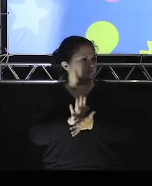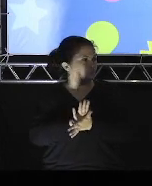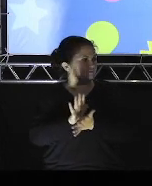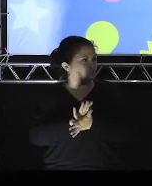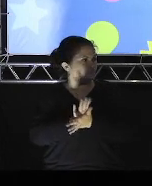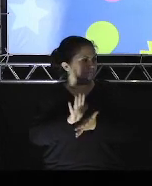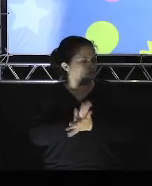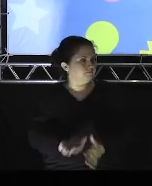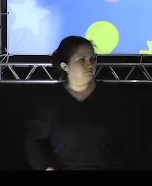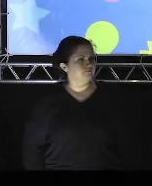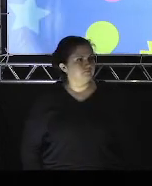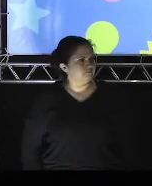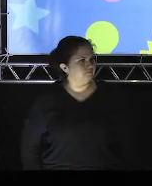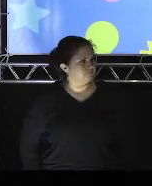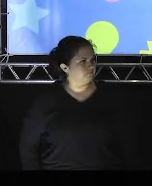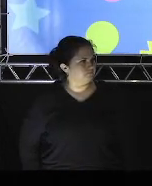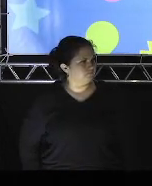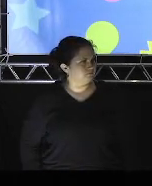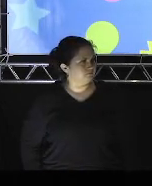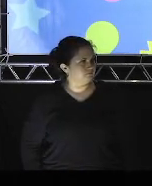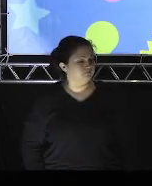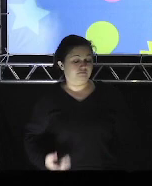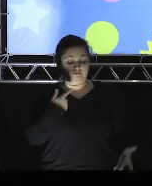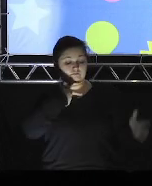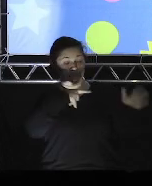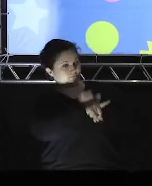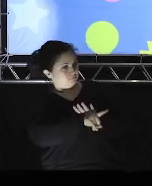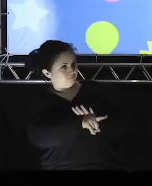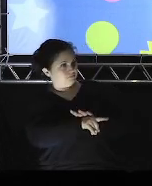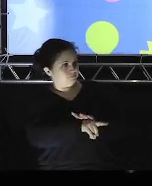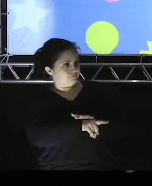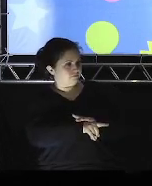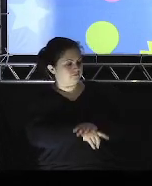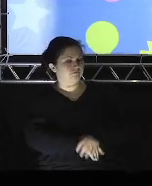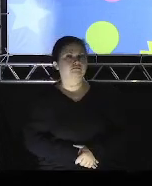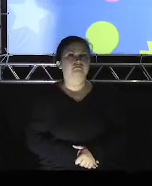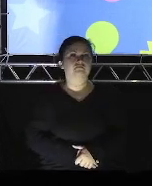Nós temos 1 minuto. Dá para fazer uma pergunta. Quem dá, tem...